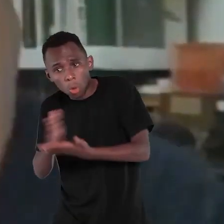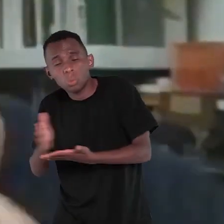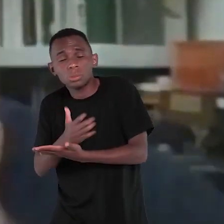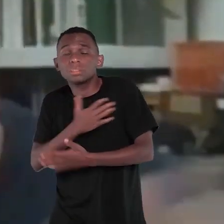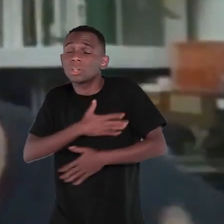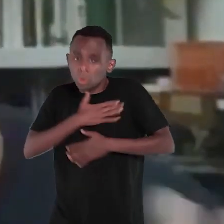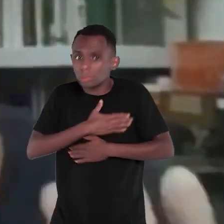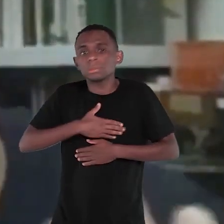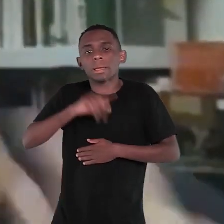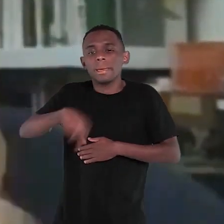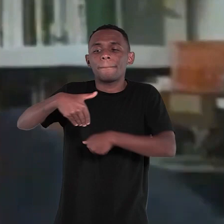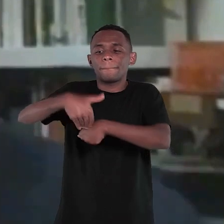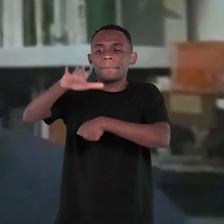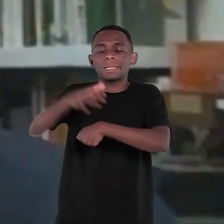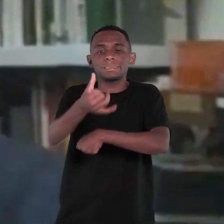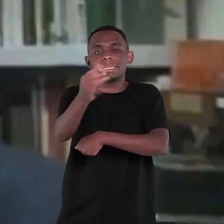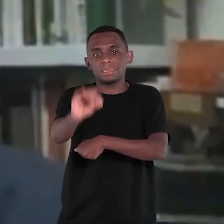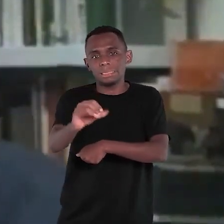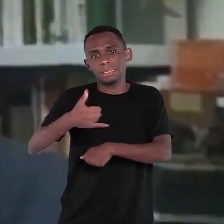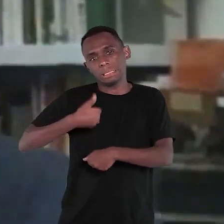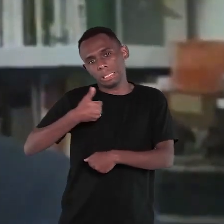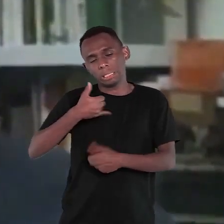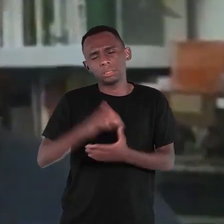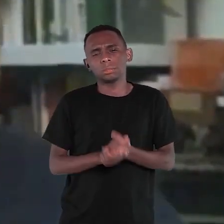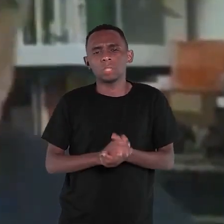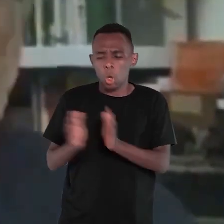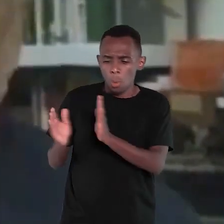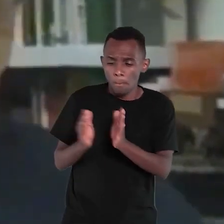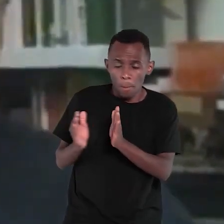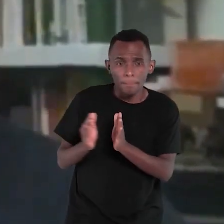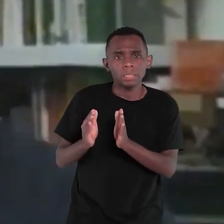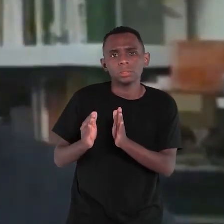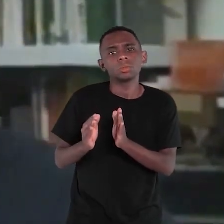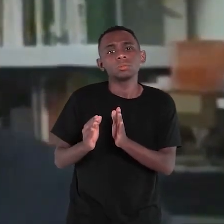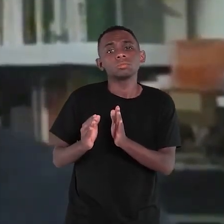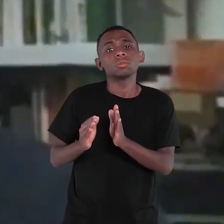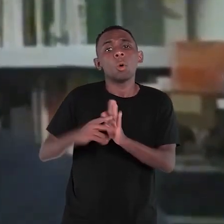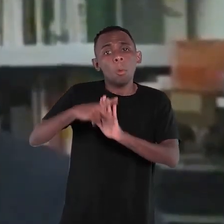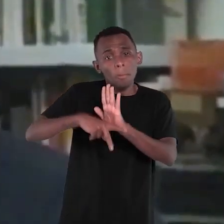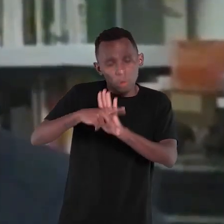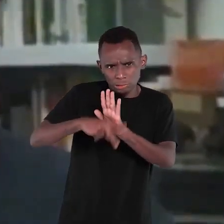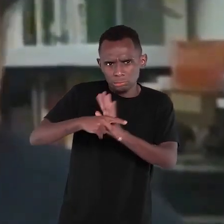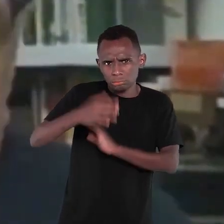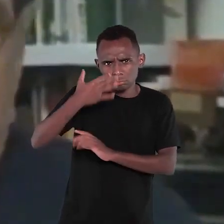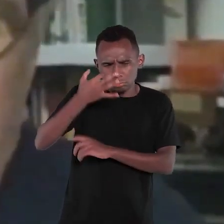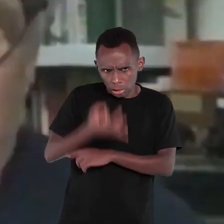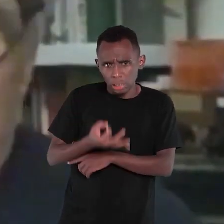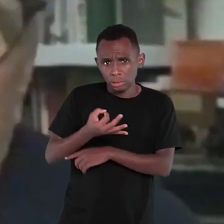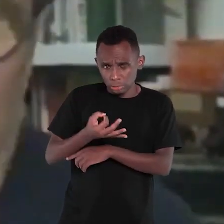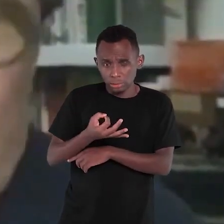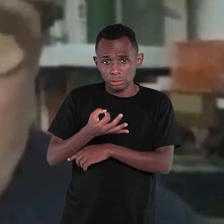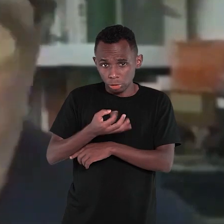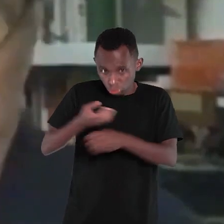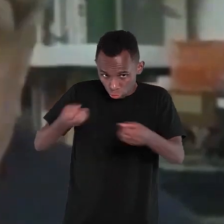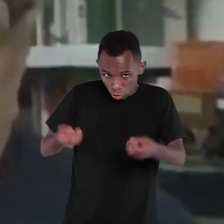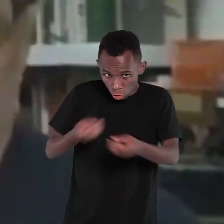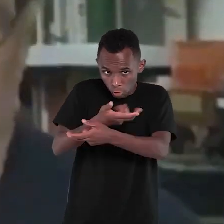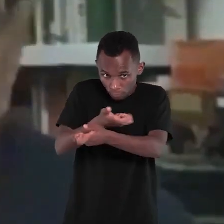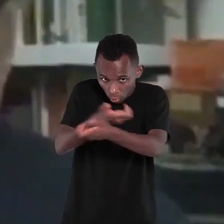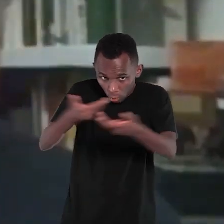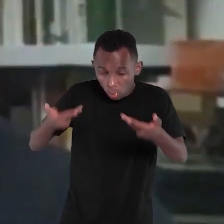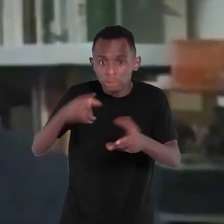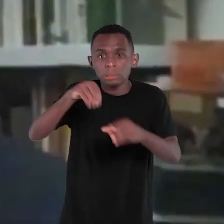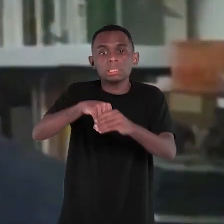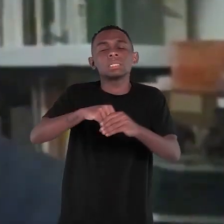quiser. É mais 60, né? E nós fizemos uma época um programa muito interessante de inovação dentro